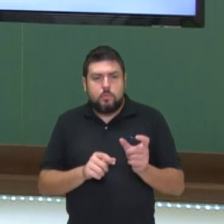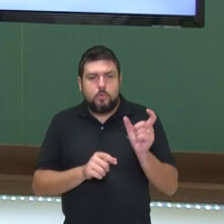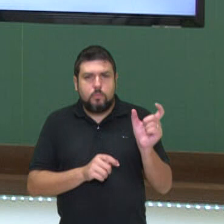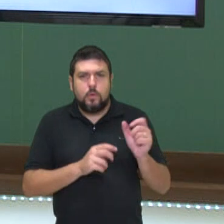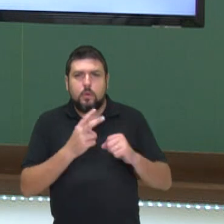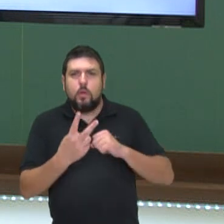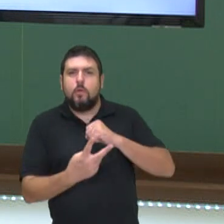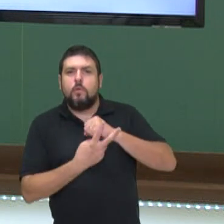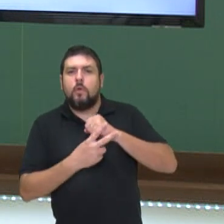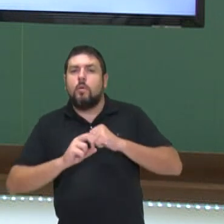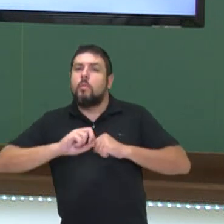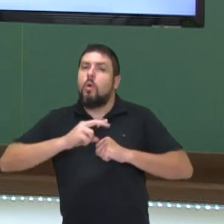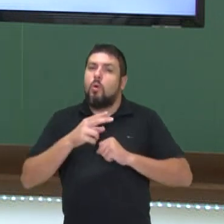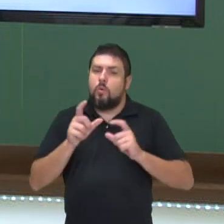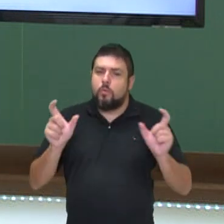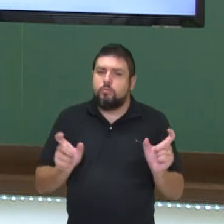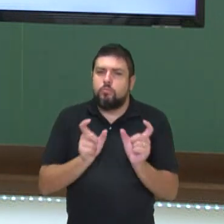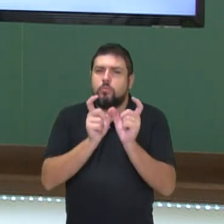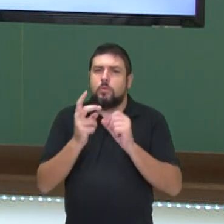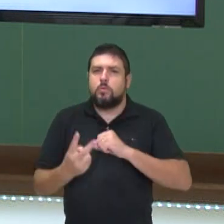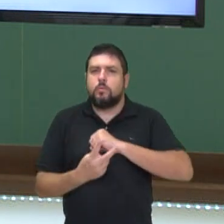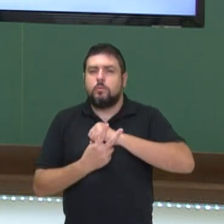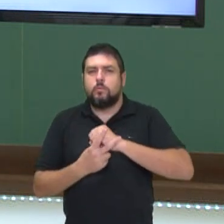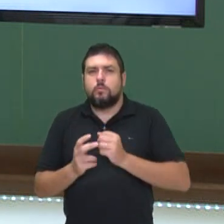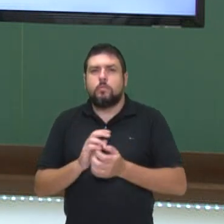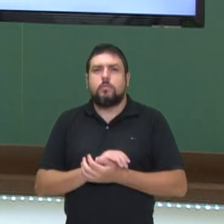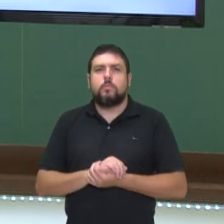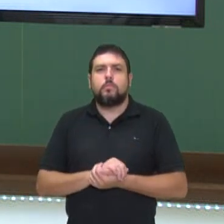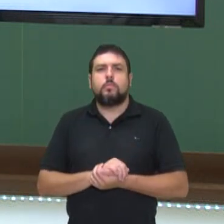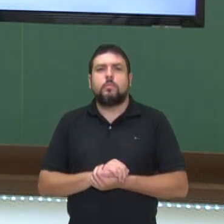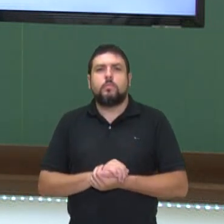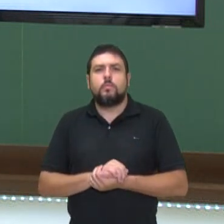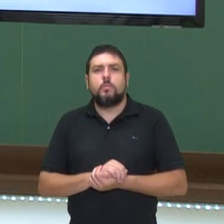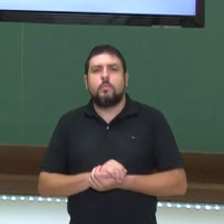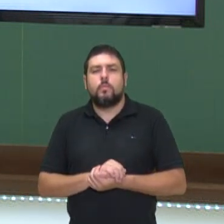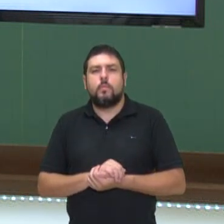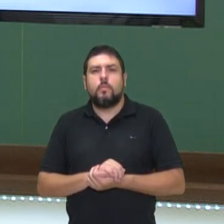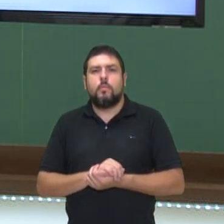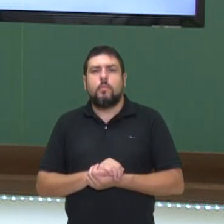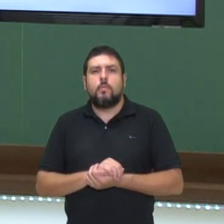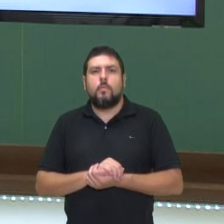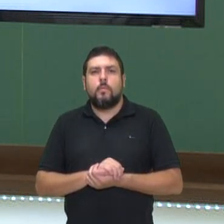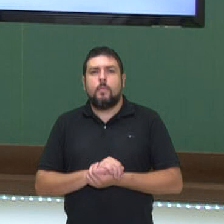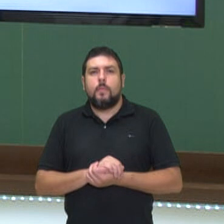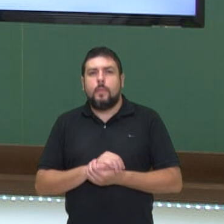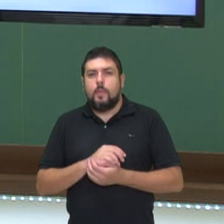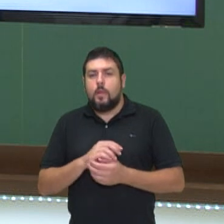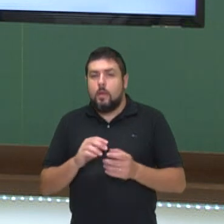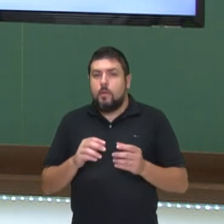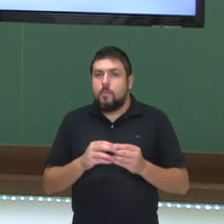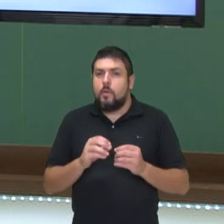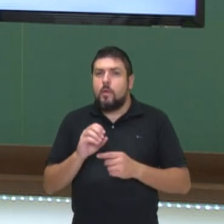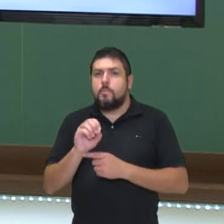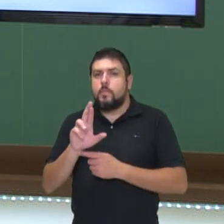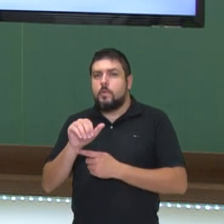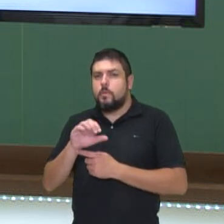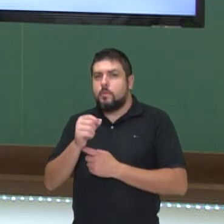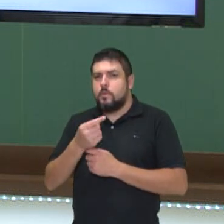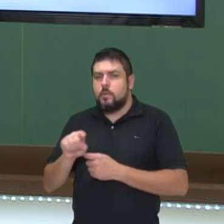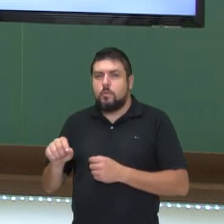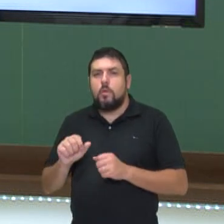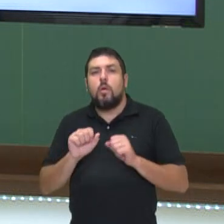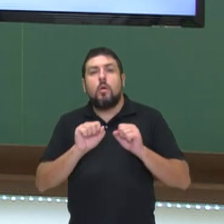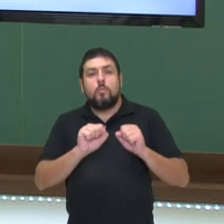seu interior, no seu conteúdo. E a oração pode ser dividida, como já disse, em predicado e também em sujeito.